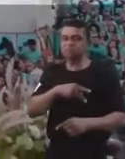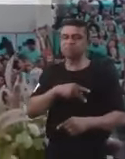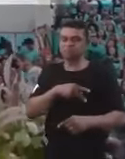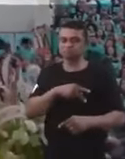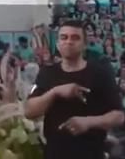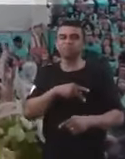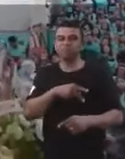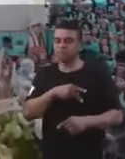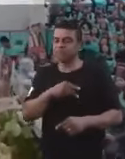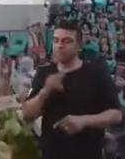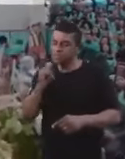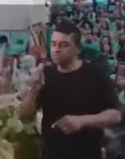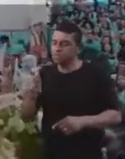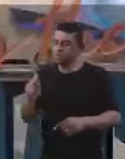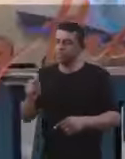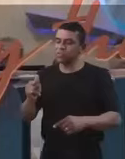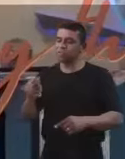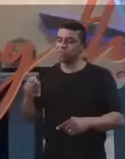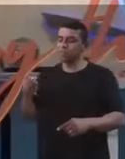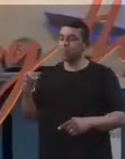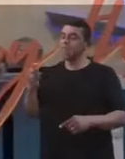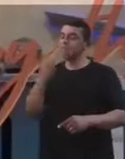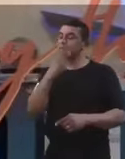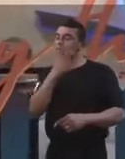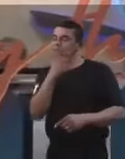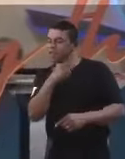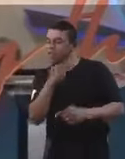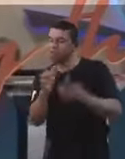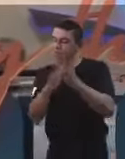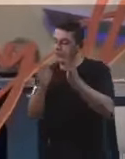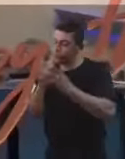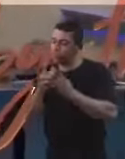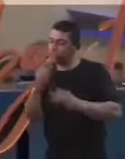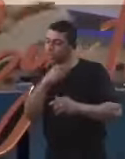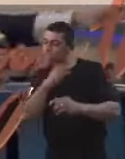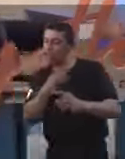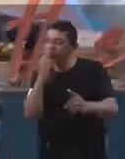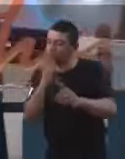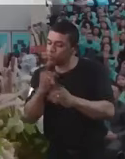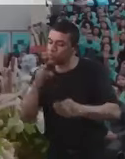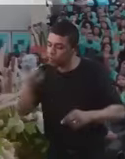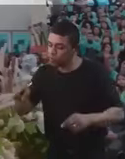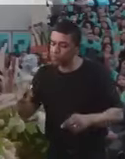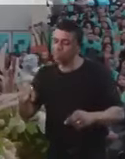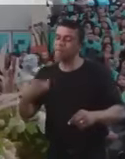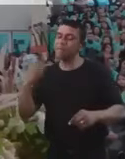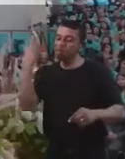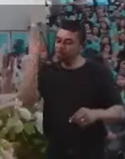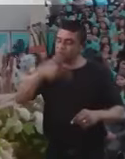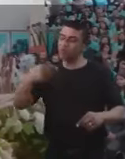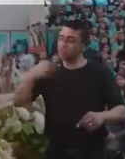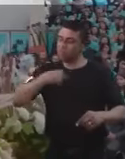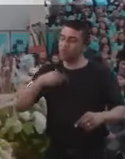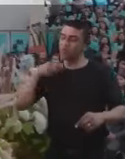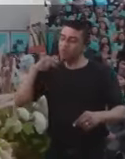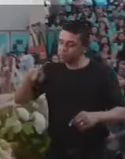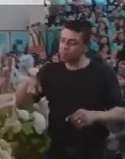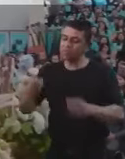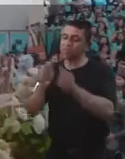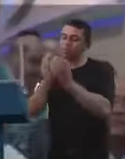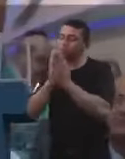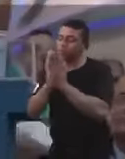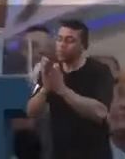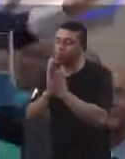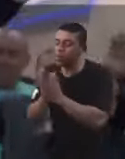o mesmo Senhor que te apareceu no caminho me mandou aqui para orar por você, para que você